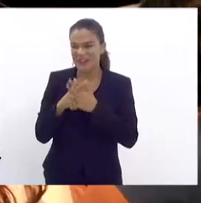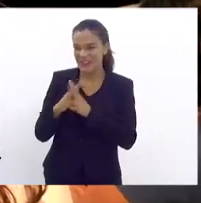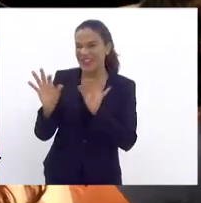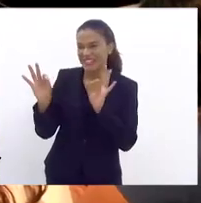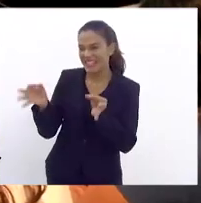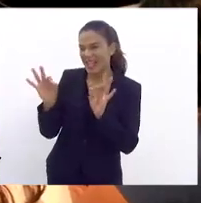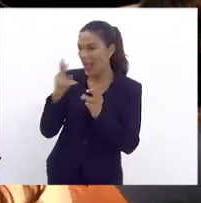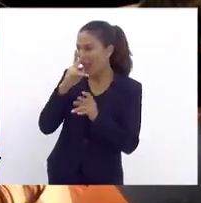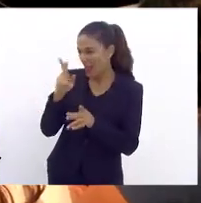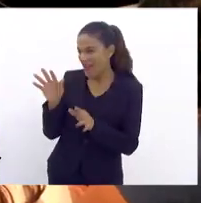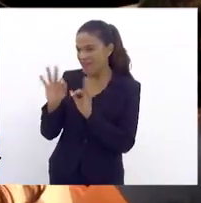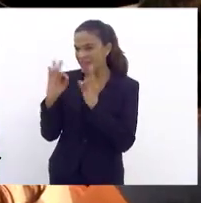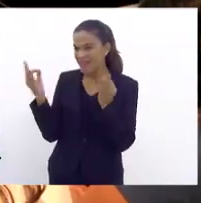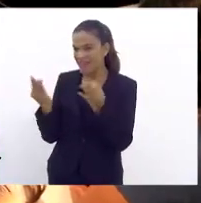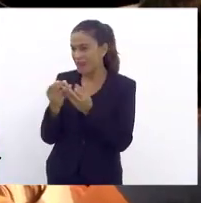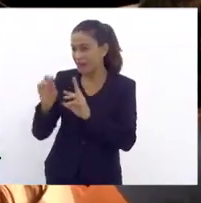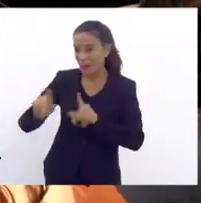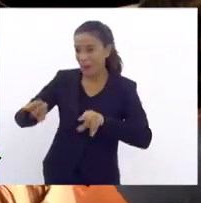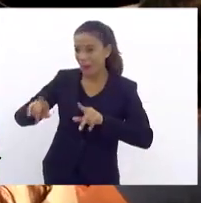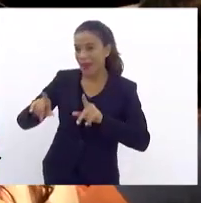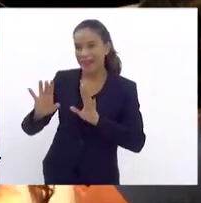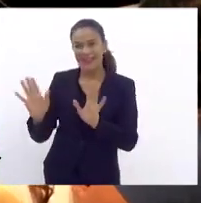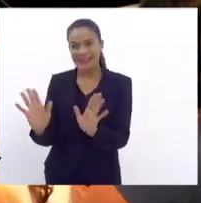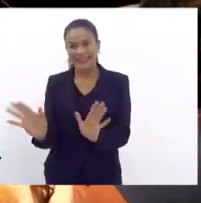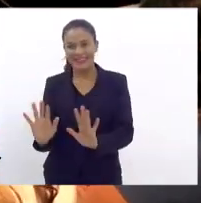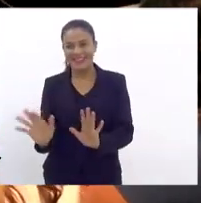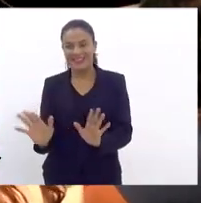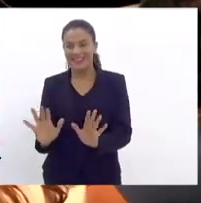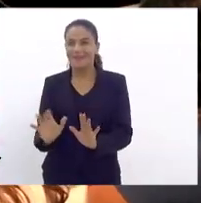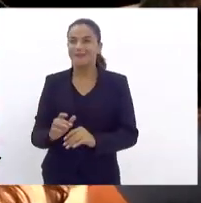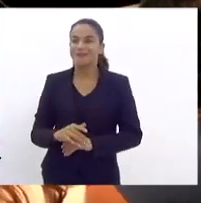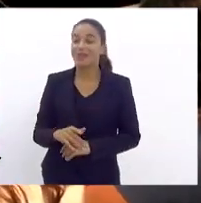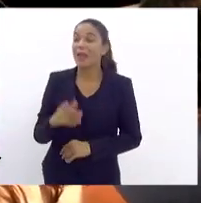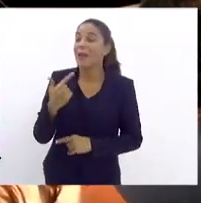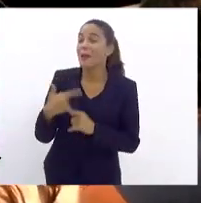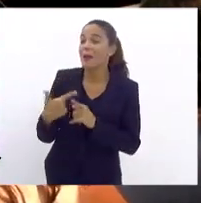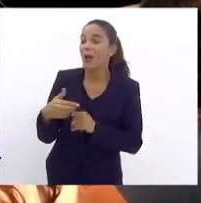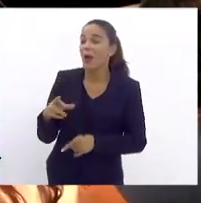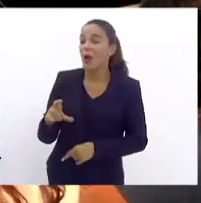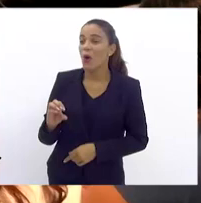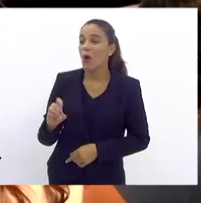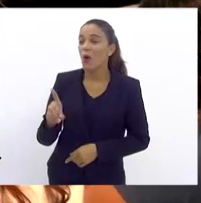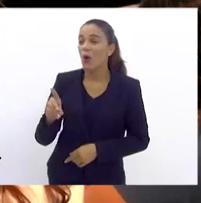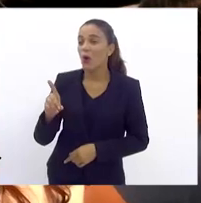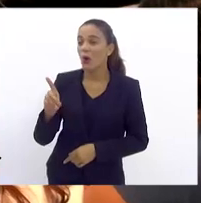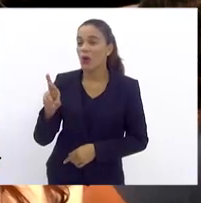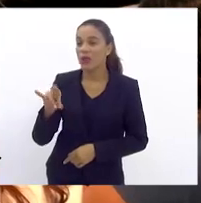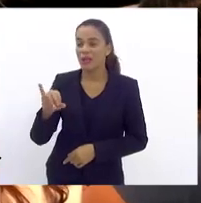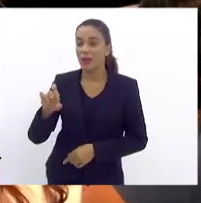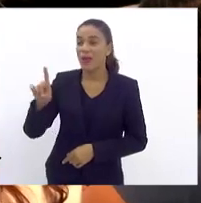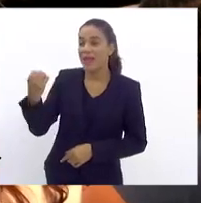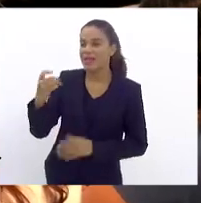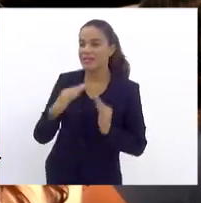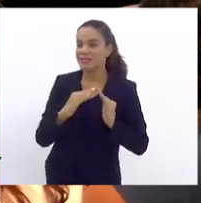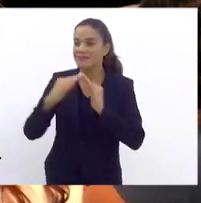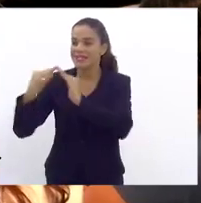nte é parente não não é porque o Rodrigo foi meu vizinho